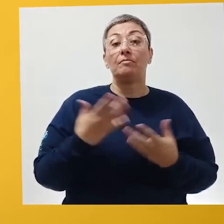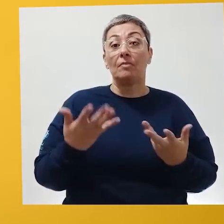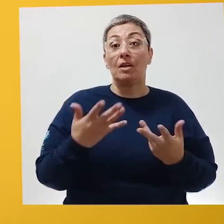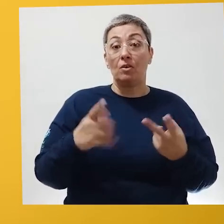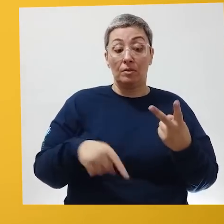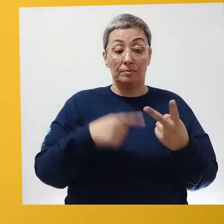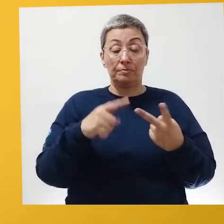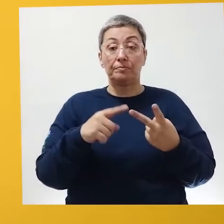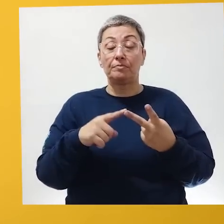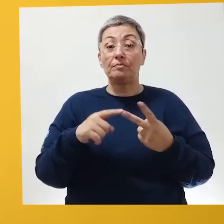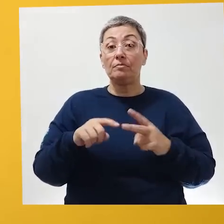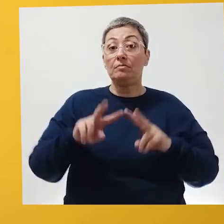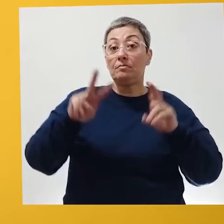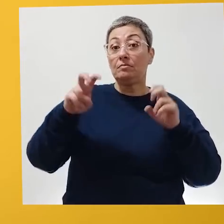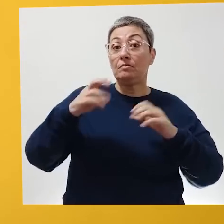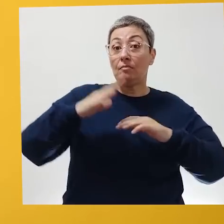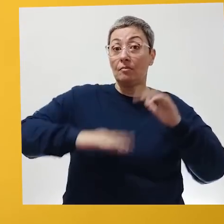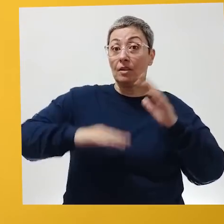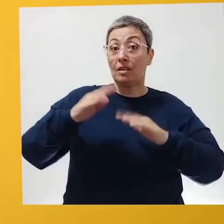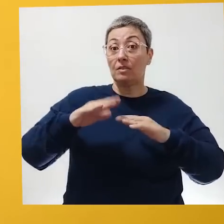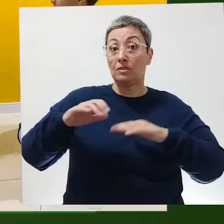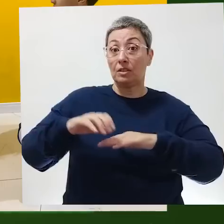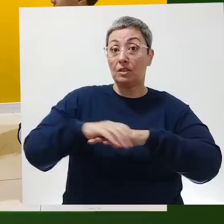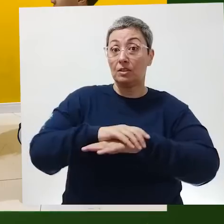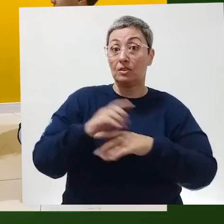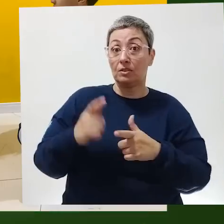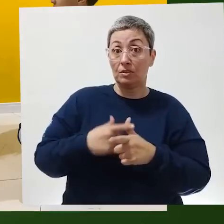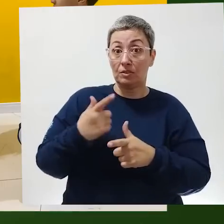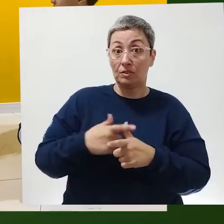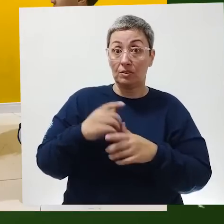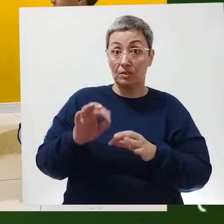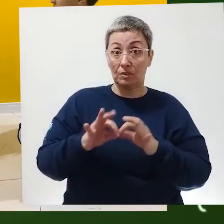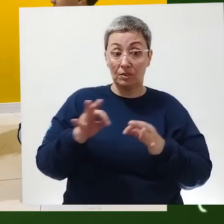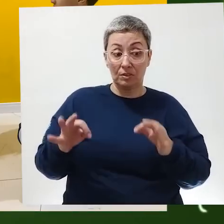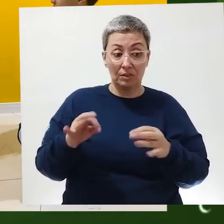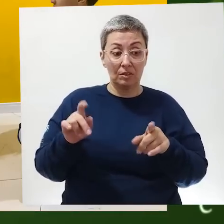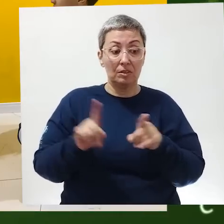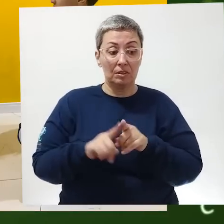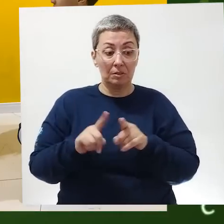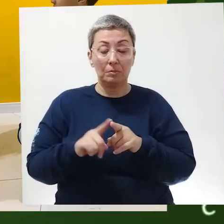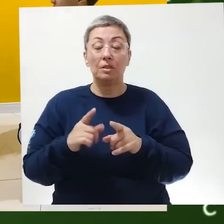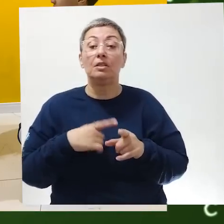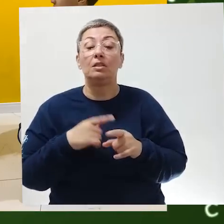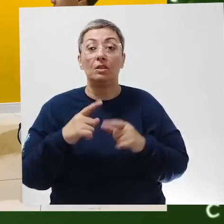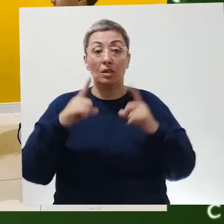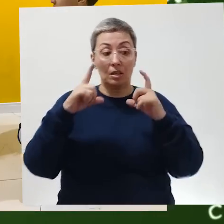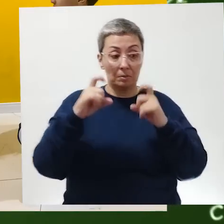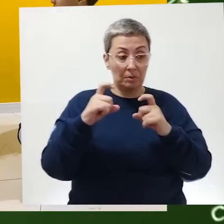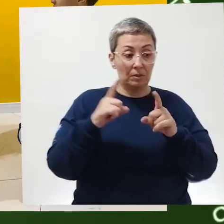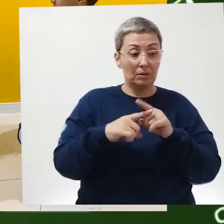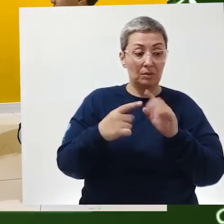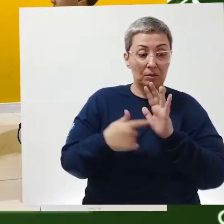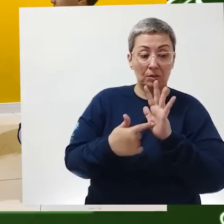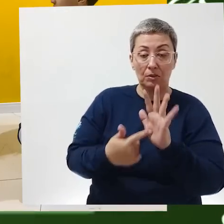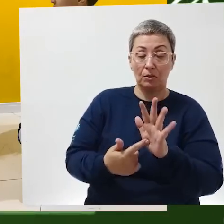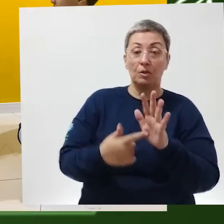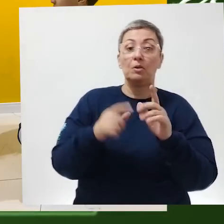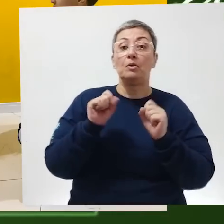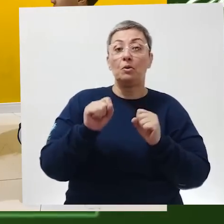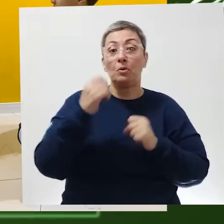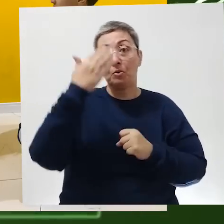vamos falar agora da atividade do tênis, né? E aí segue algumas imagens para que